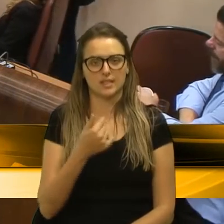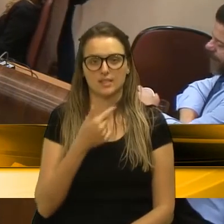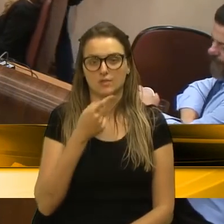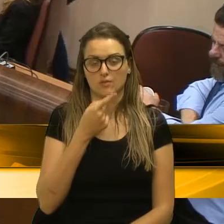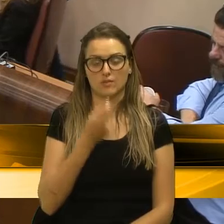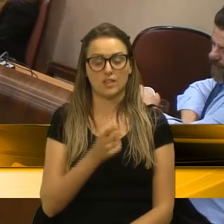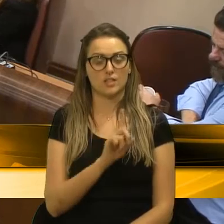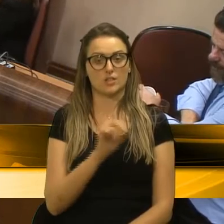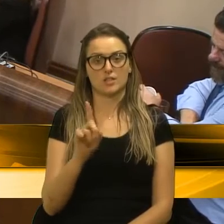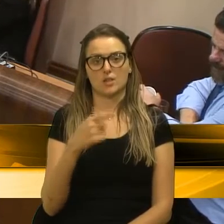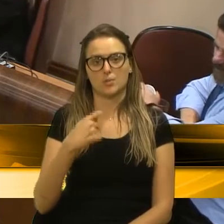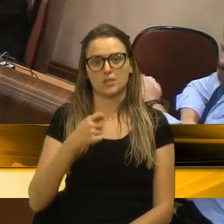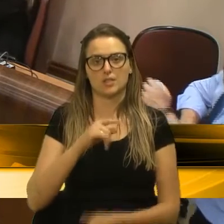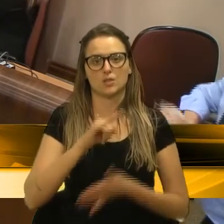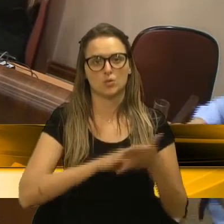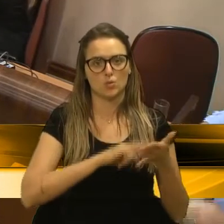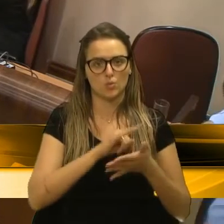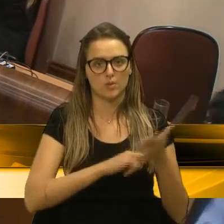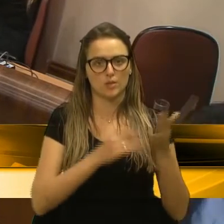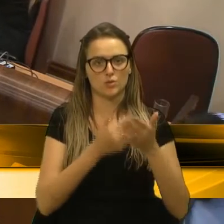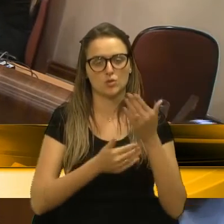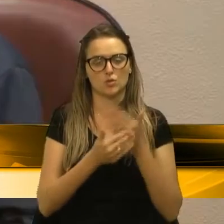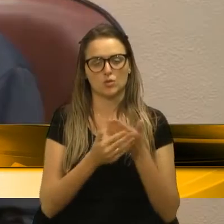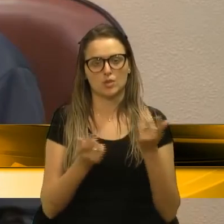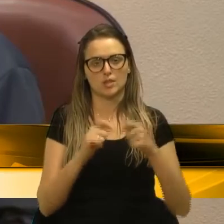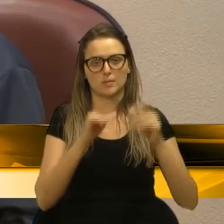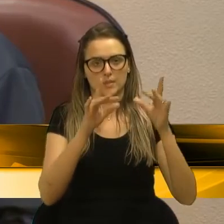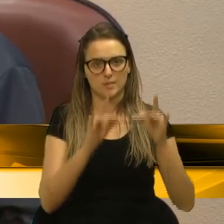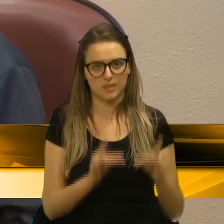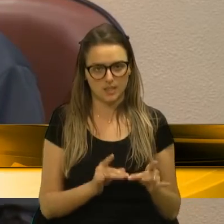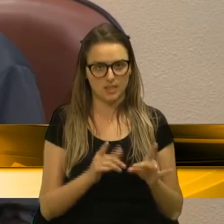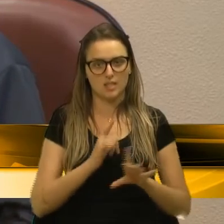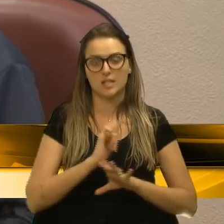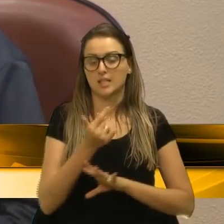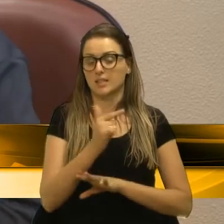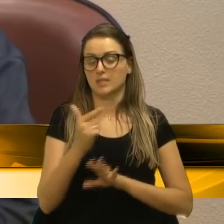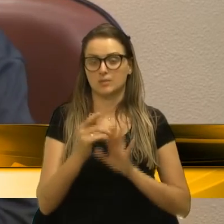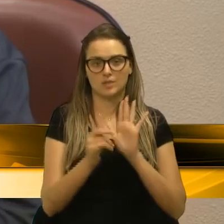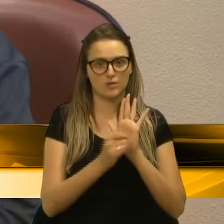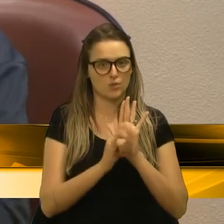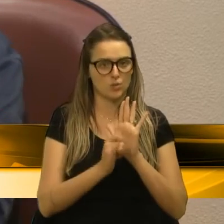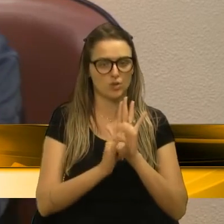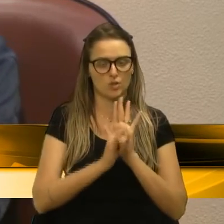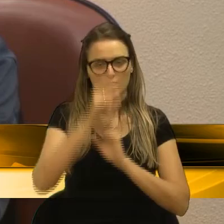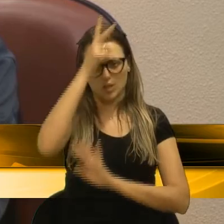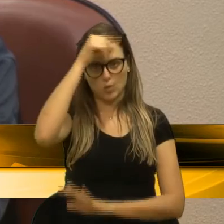exigência de documentos de habilitação. Informa a auditoria que não constou no edital de chamamento público